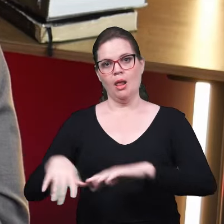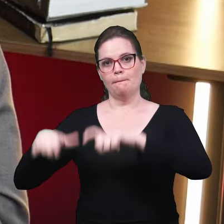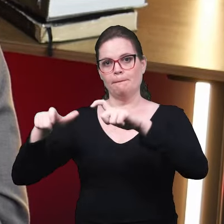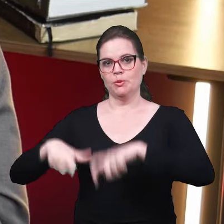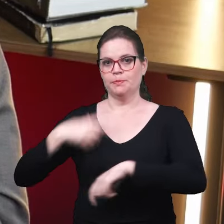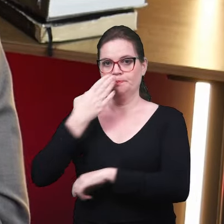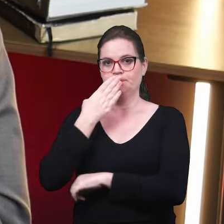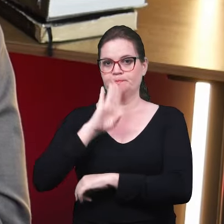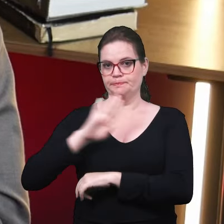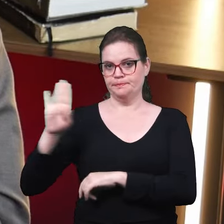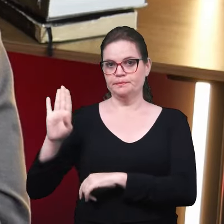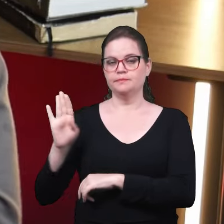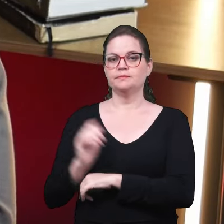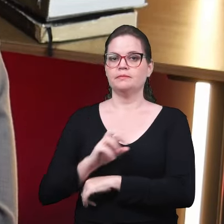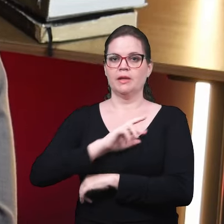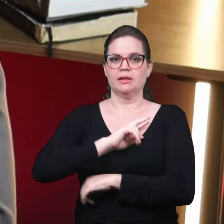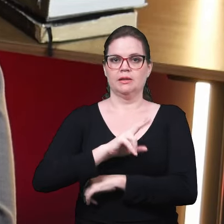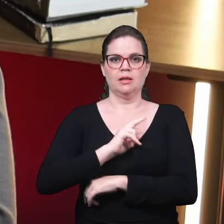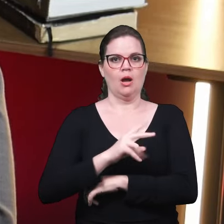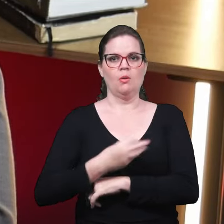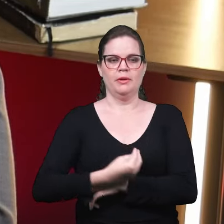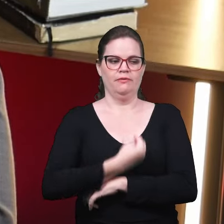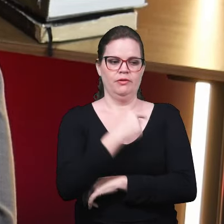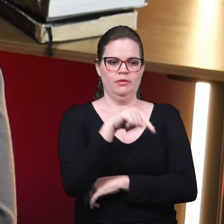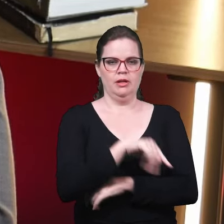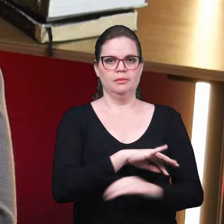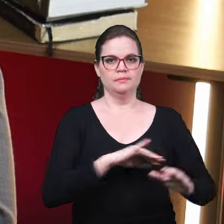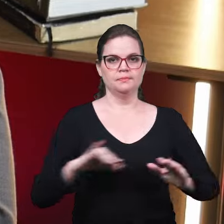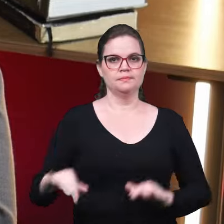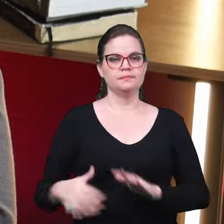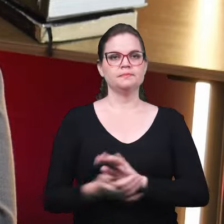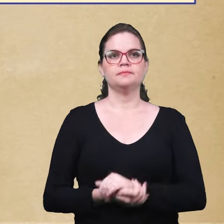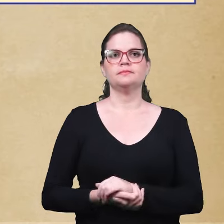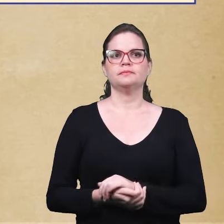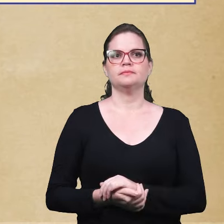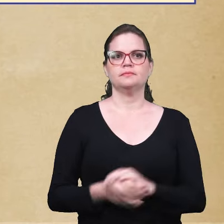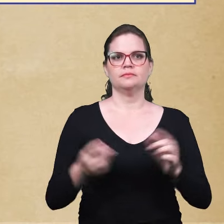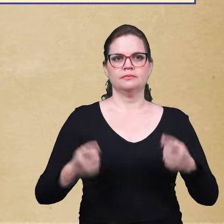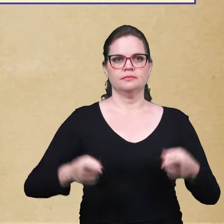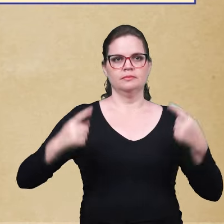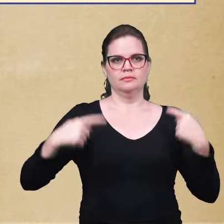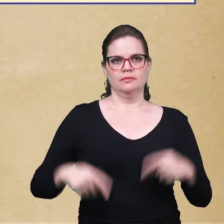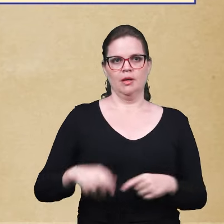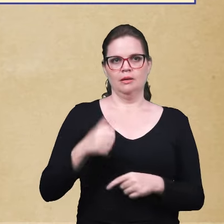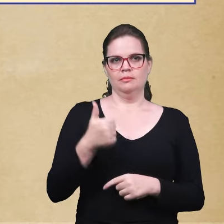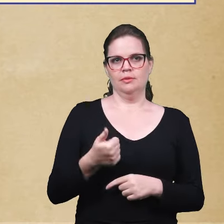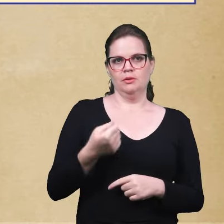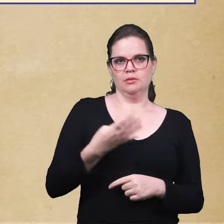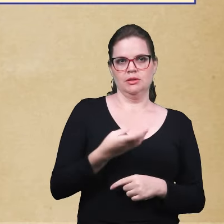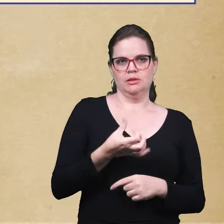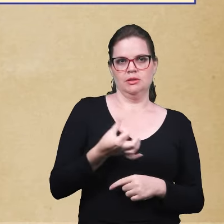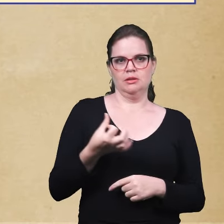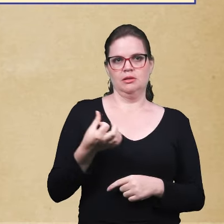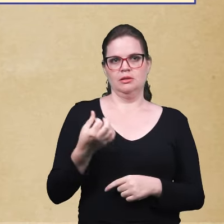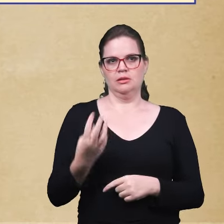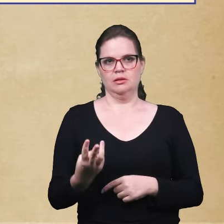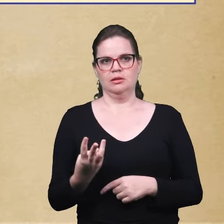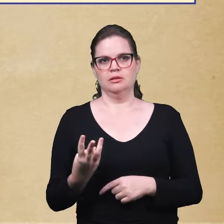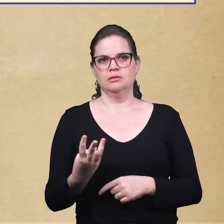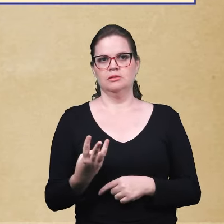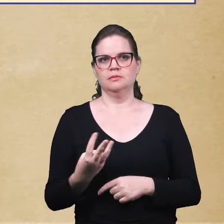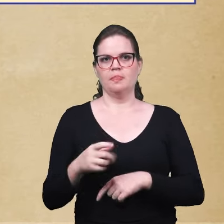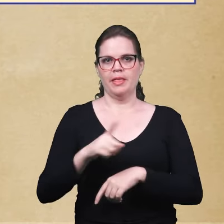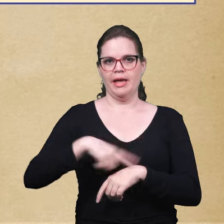não para esta vida, né? Mas em 1463, os conselheiros de